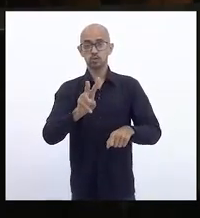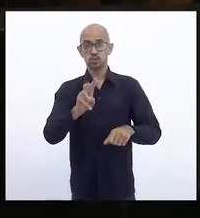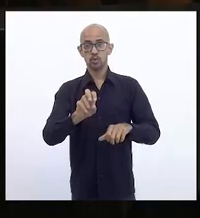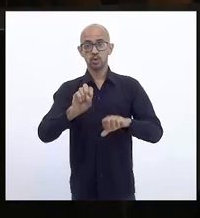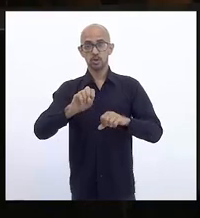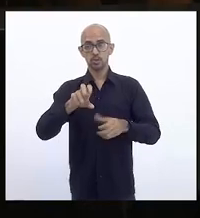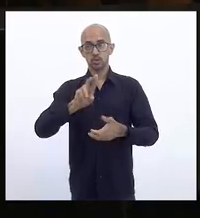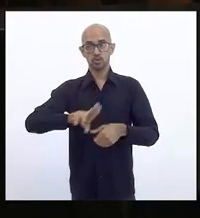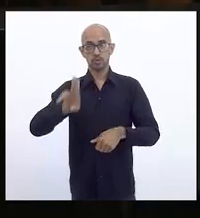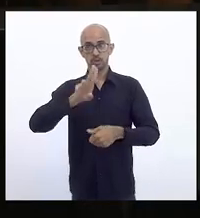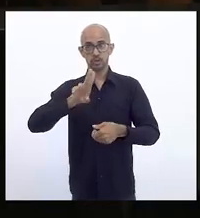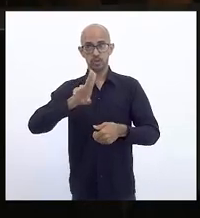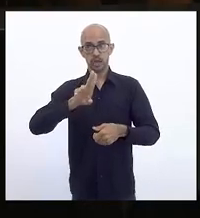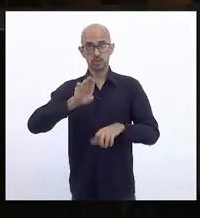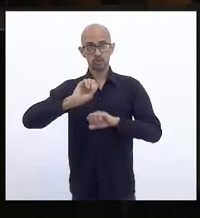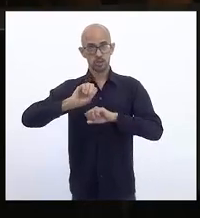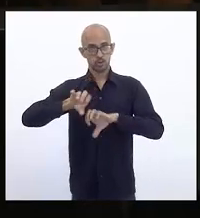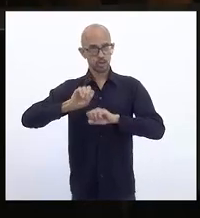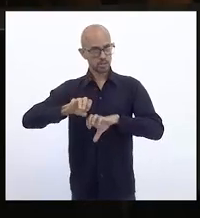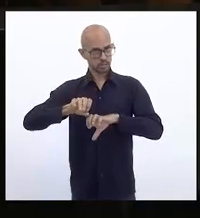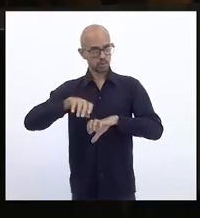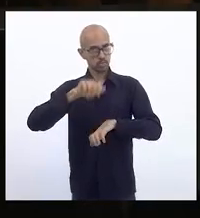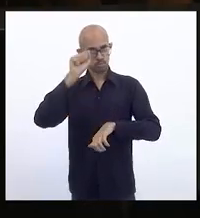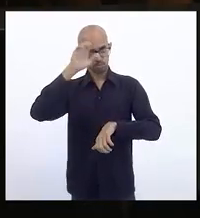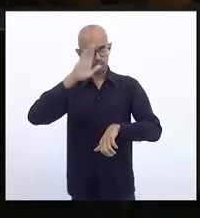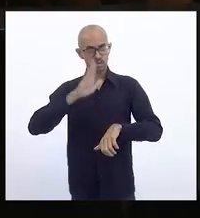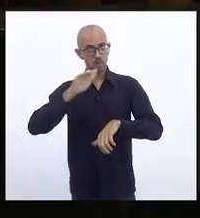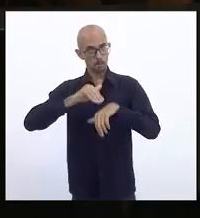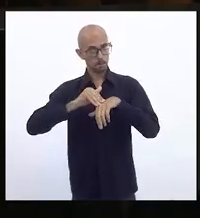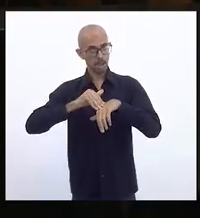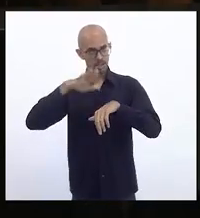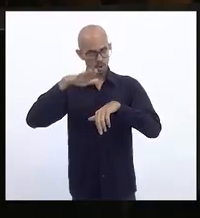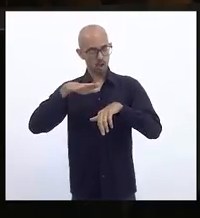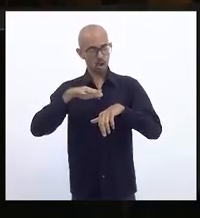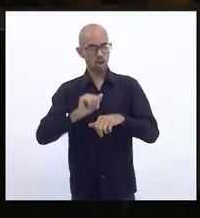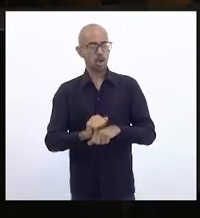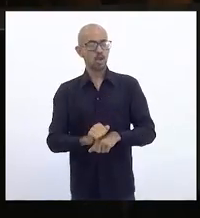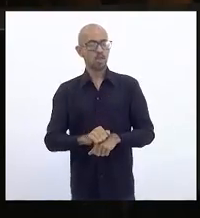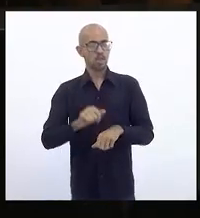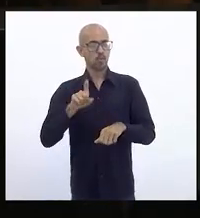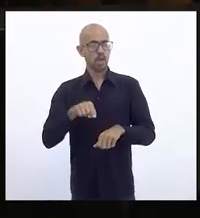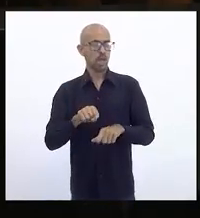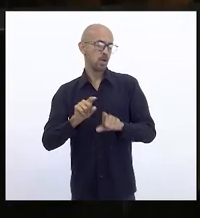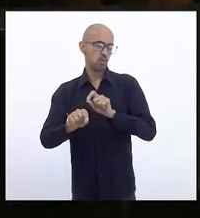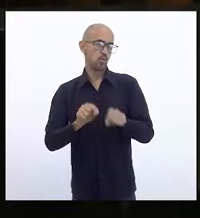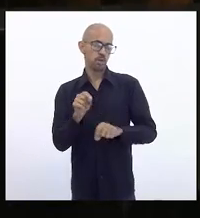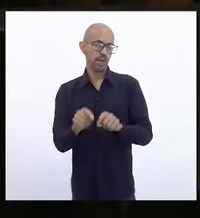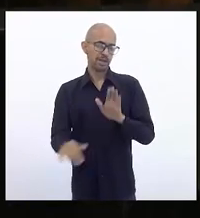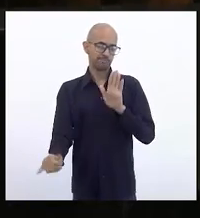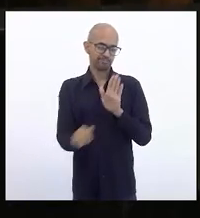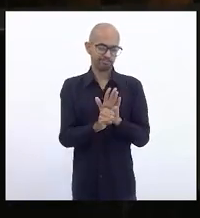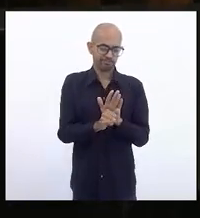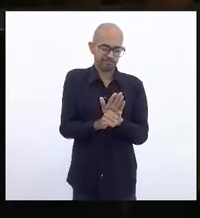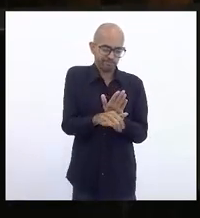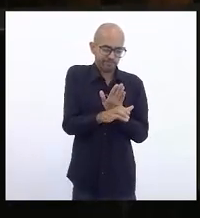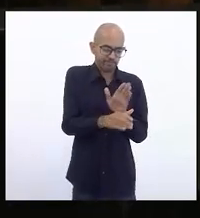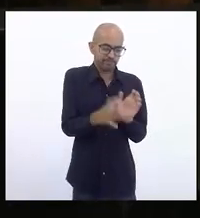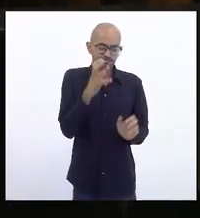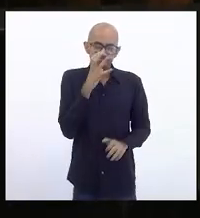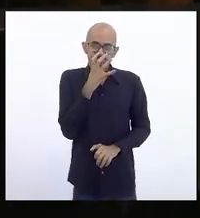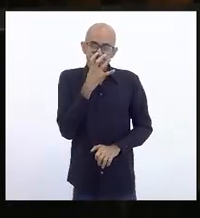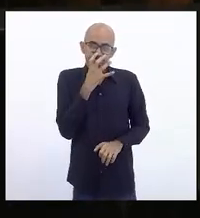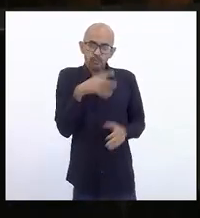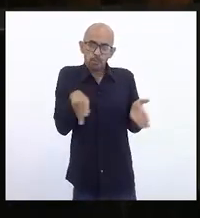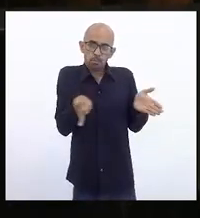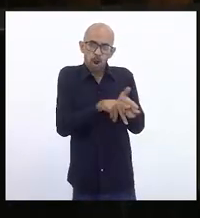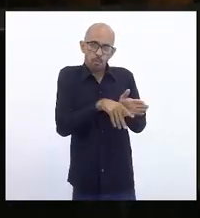do país. Não tem a ver apenas com a técnica de excelência, tem a ver com pertencimento regional. E isso eu sei